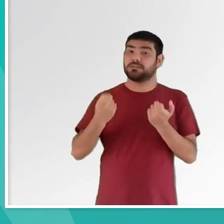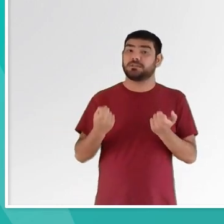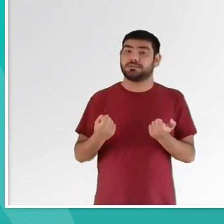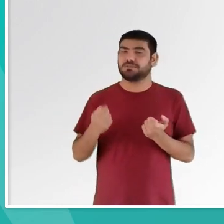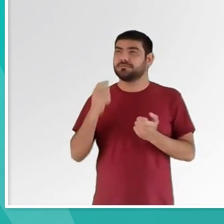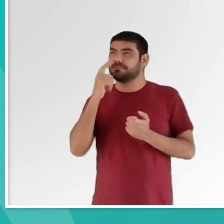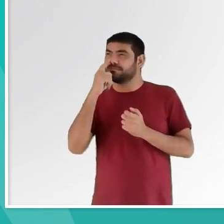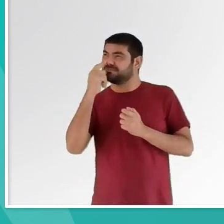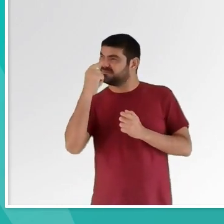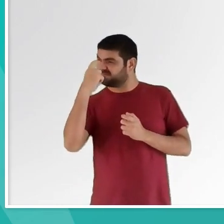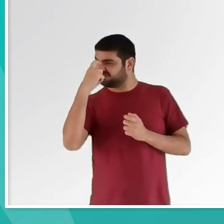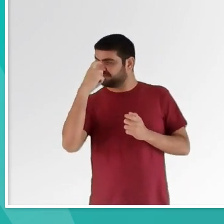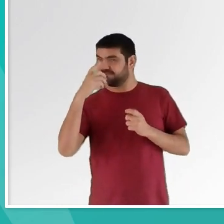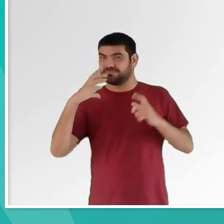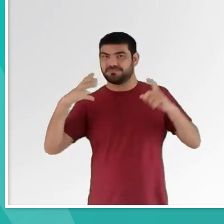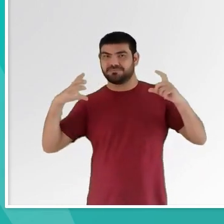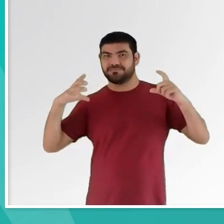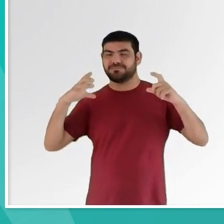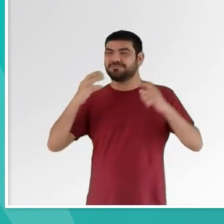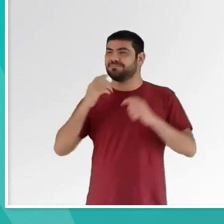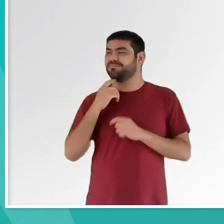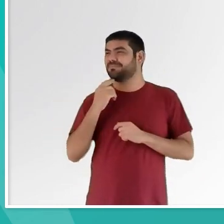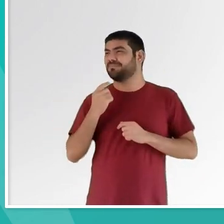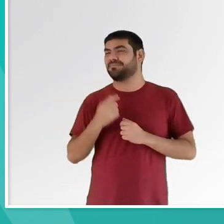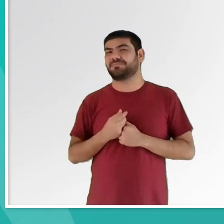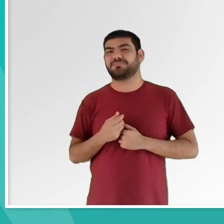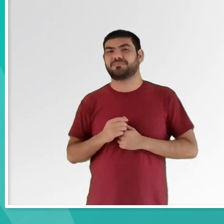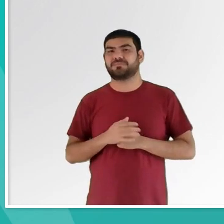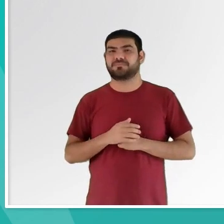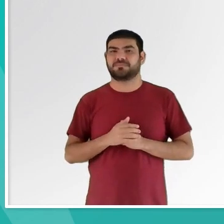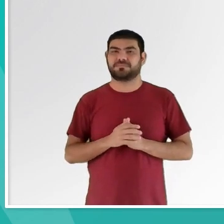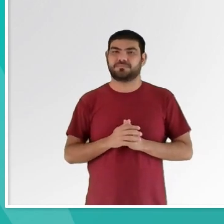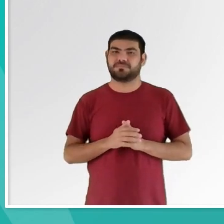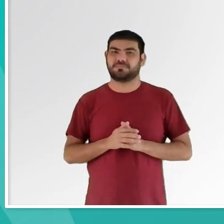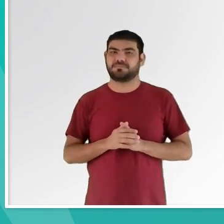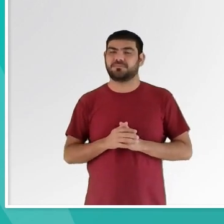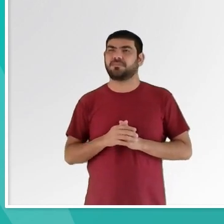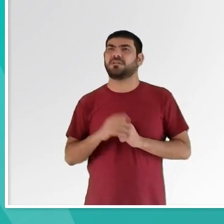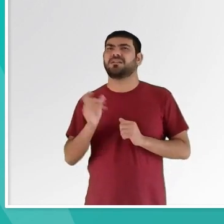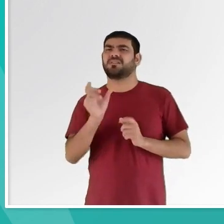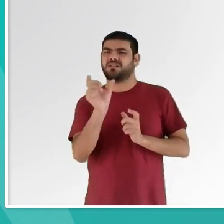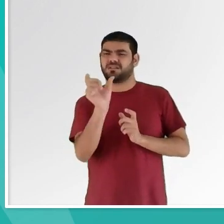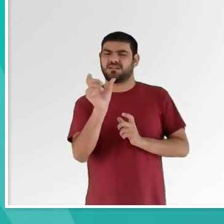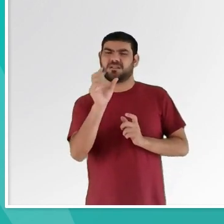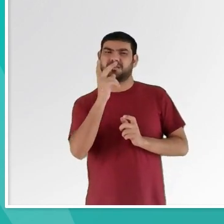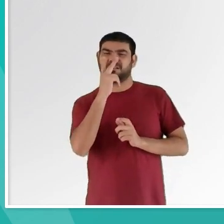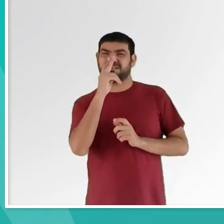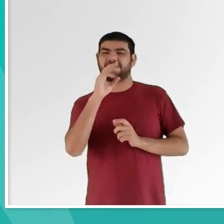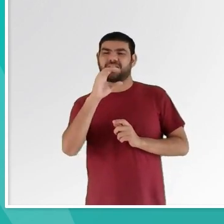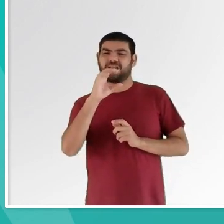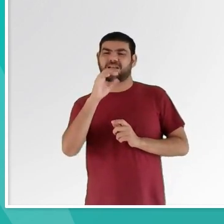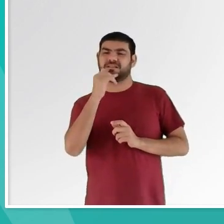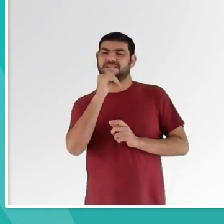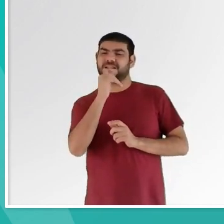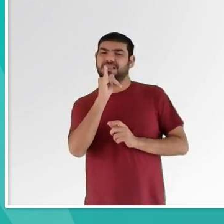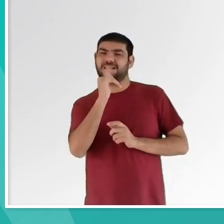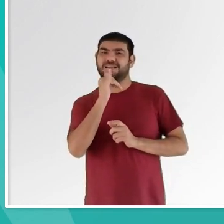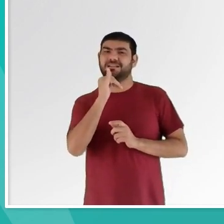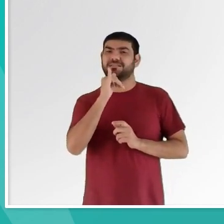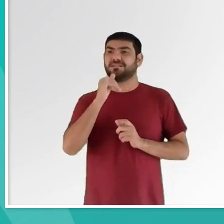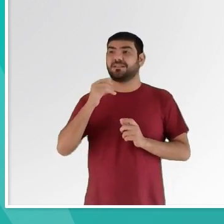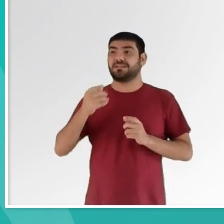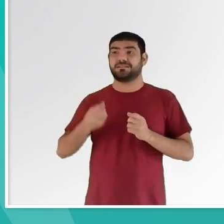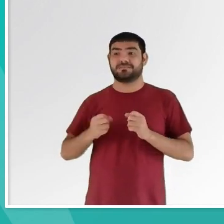né? A caricatura vem do italiano, né? Que é caricare, e exagerar. Então, a